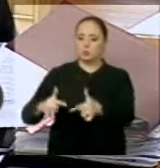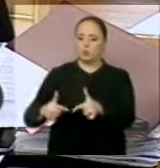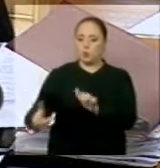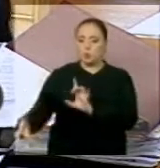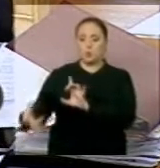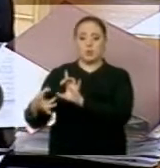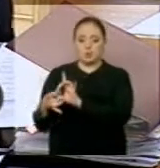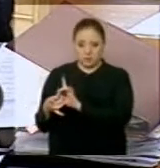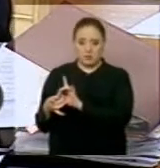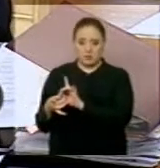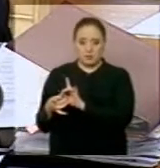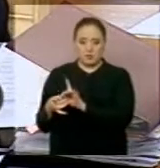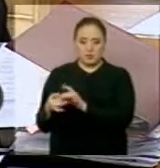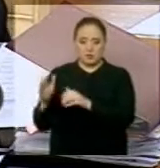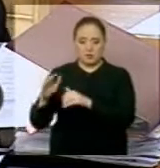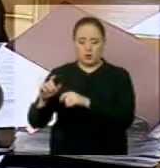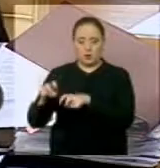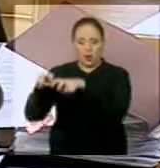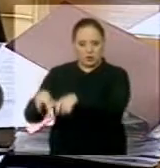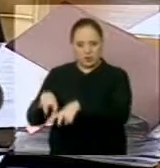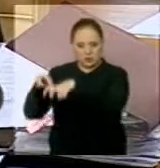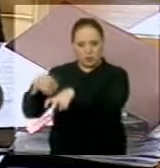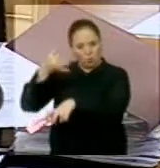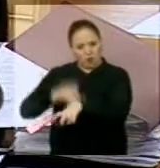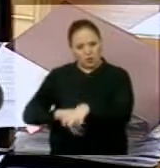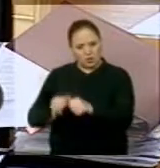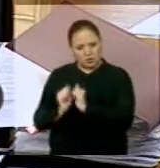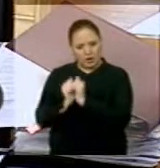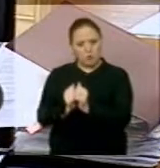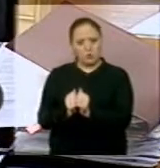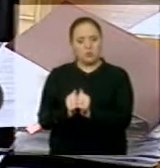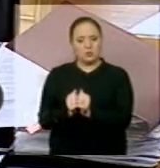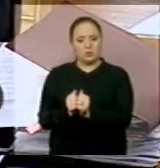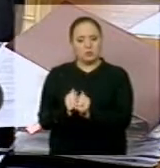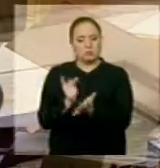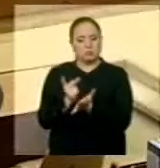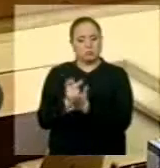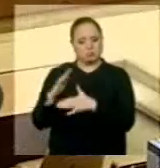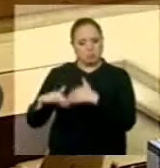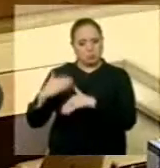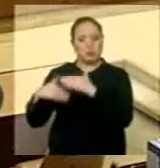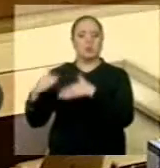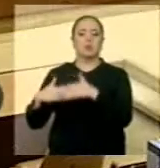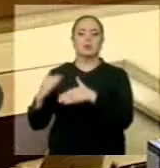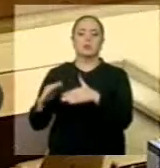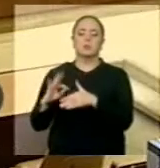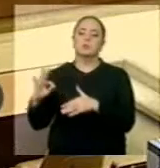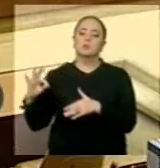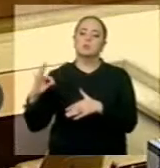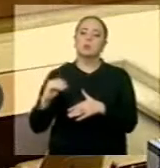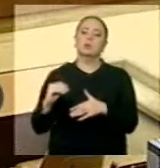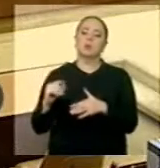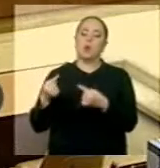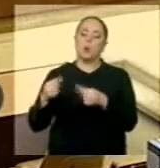aqueles agricultores corretos que estão juntos com eles para o desenvolvimento, todos